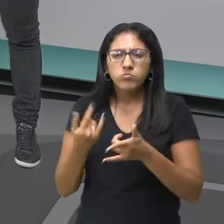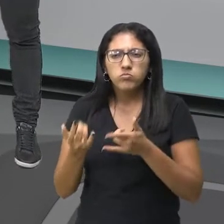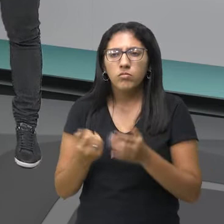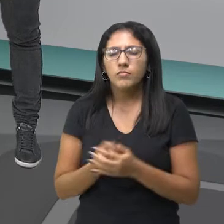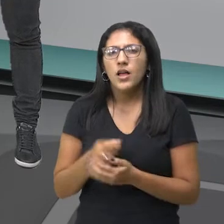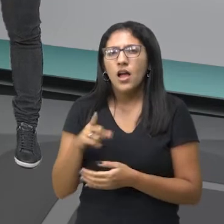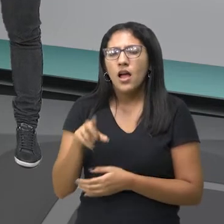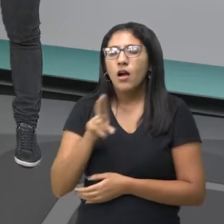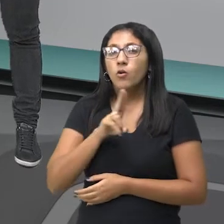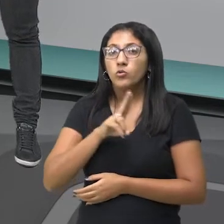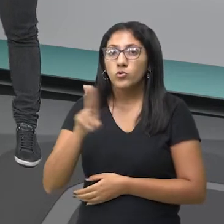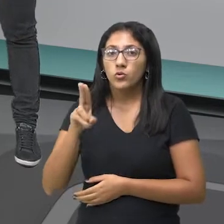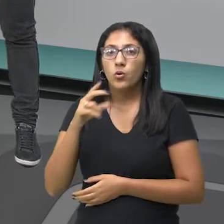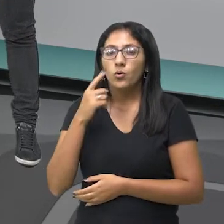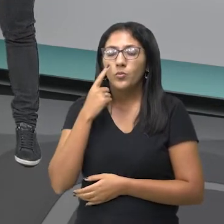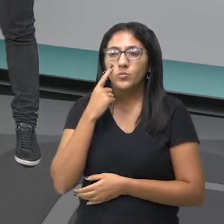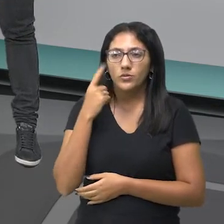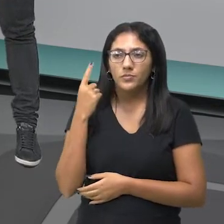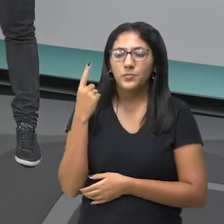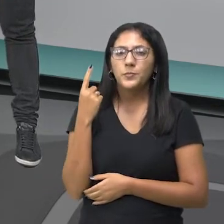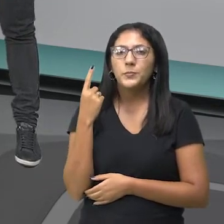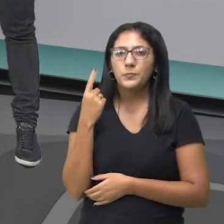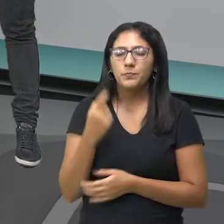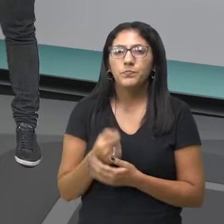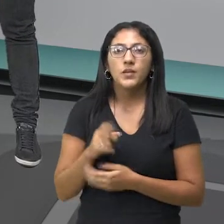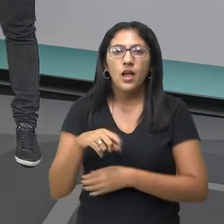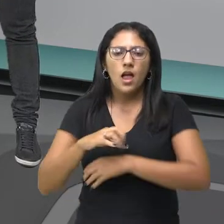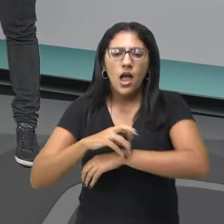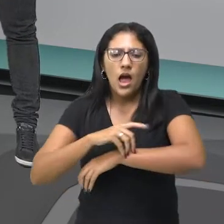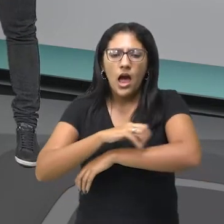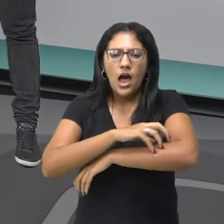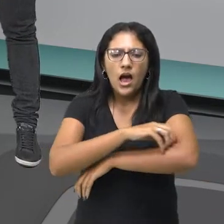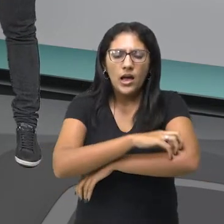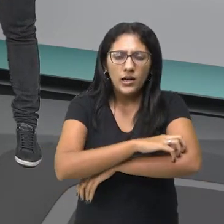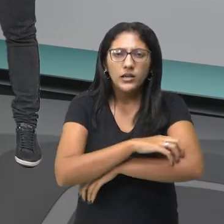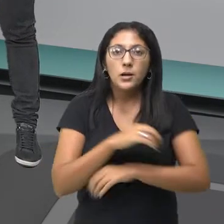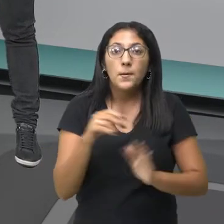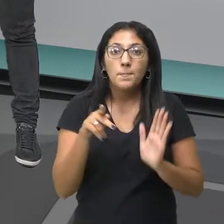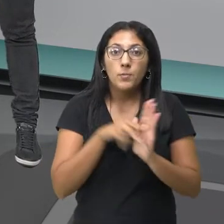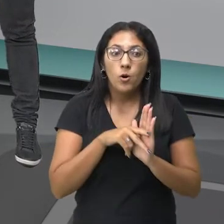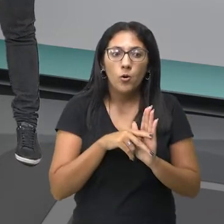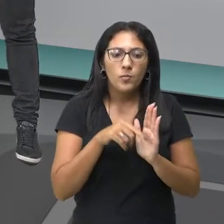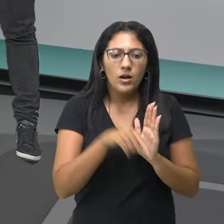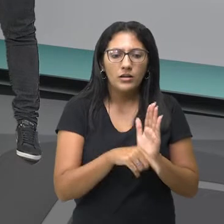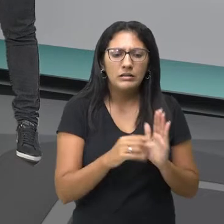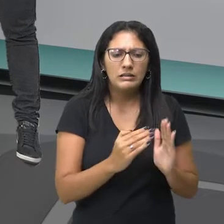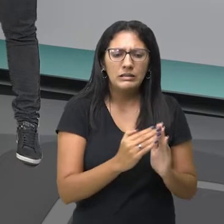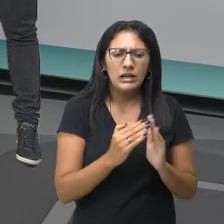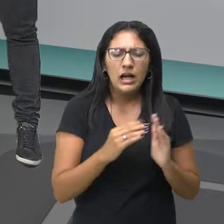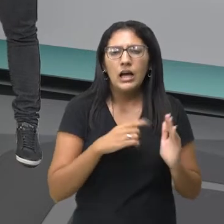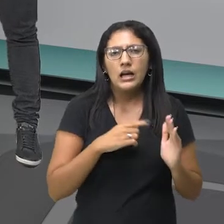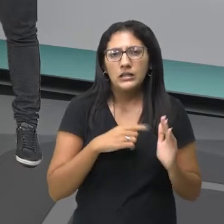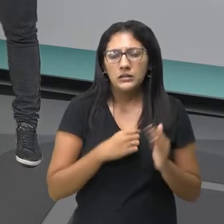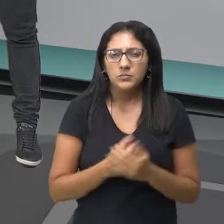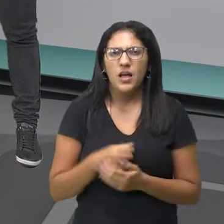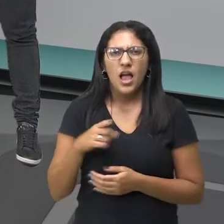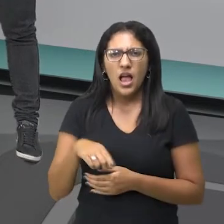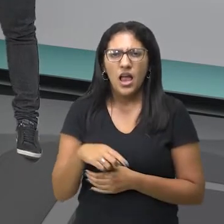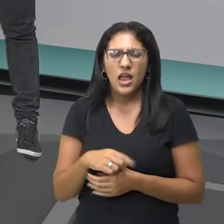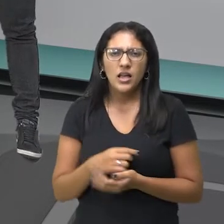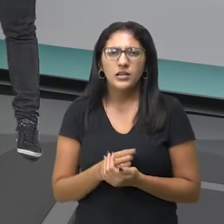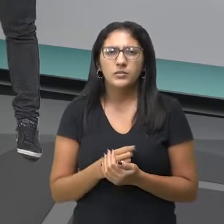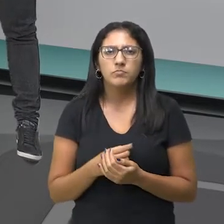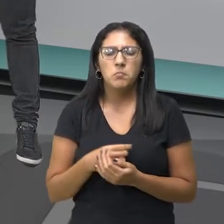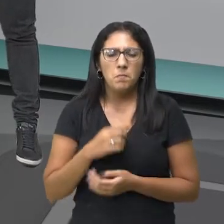uma esteldosa grossa. É a aranha doméstica marrom, uma parente não venenosa